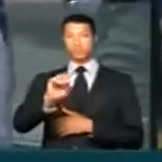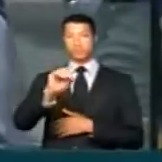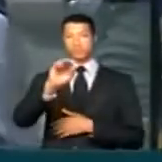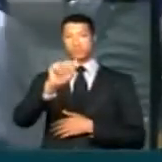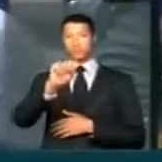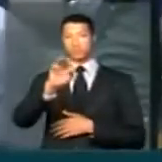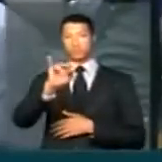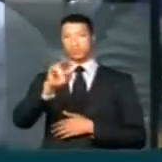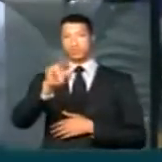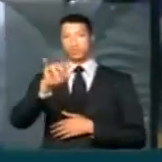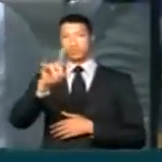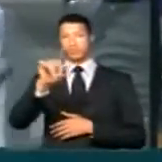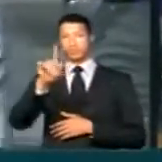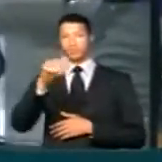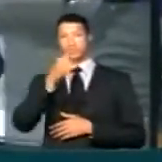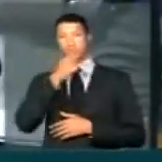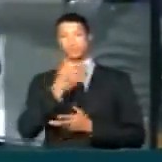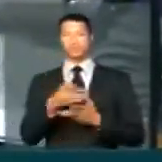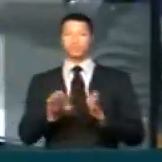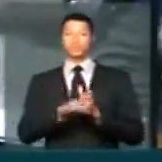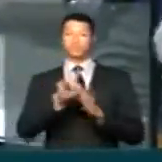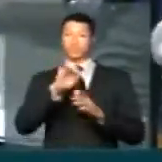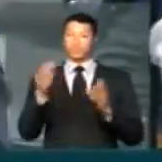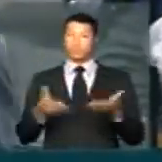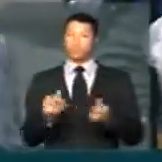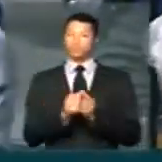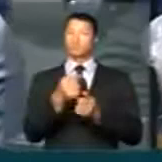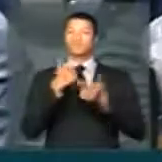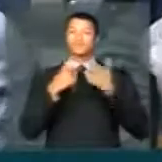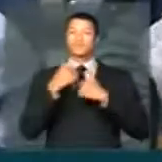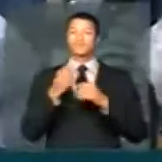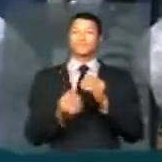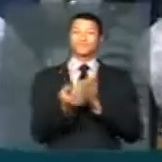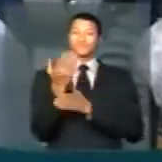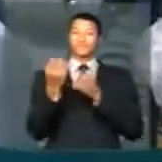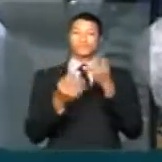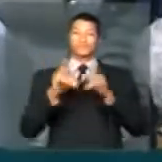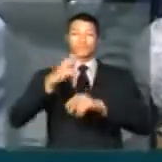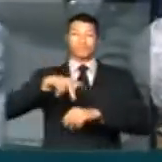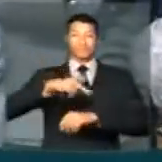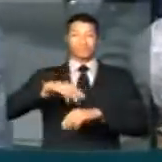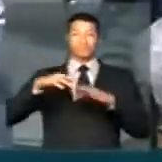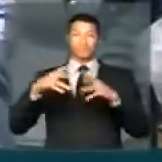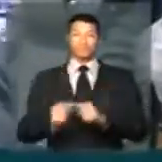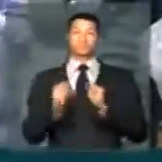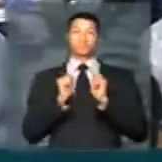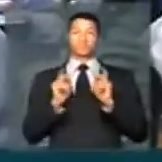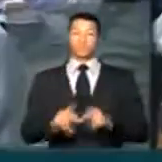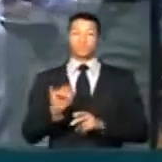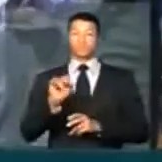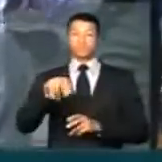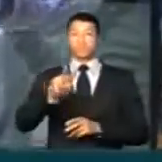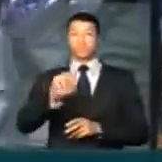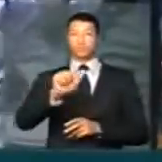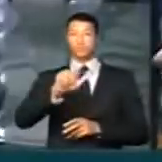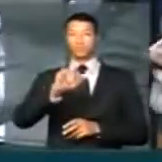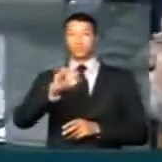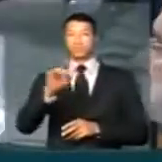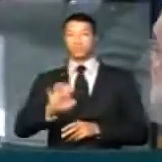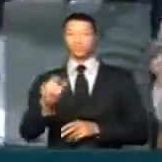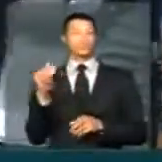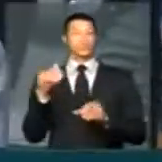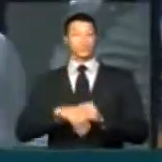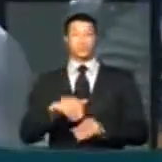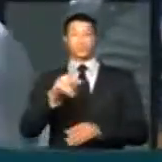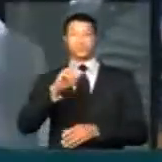e é lamentável a gente chegar no dia de hoje com a expectativa que foi criada em todo o país, de todos os aposentados por invalidez, e não ver